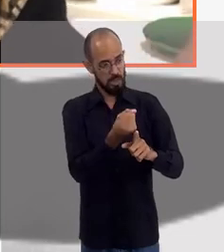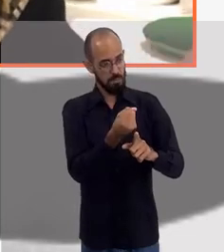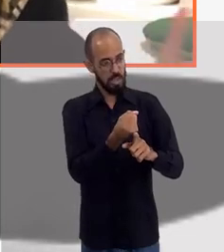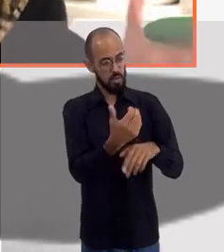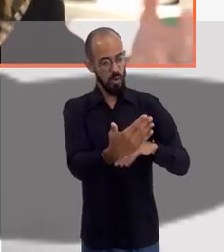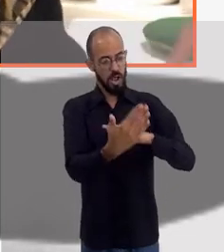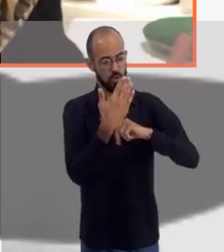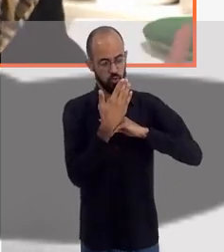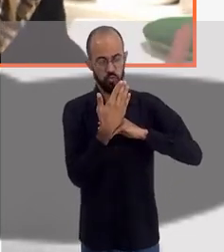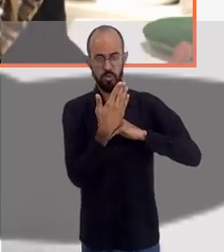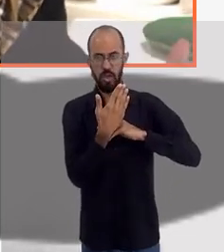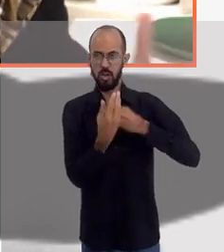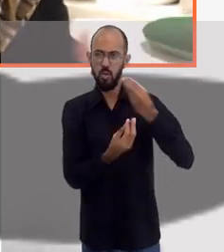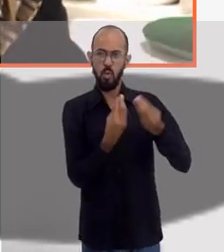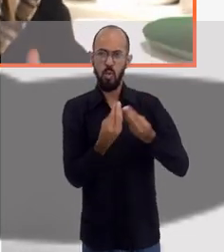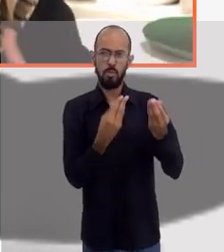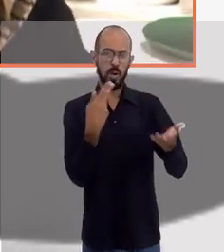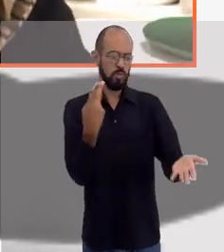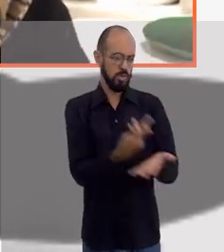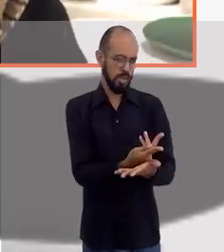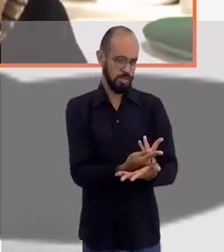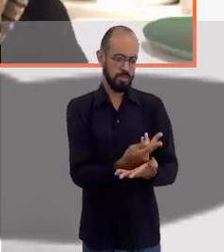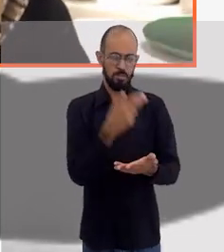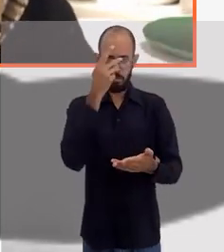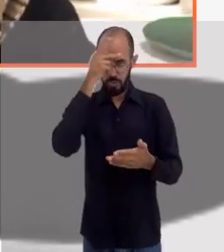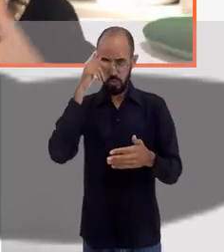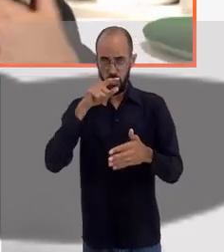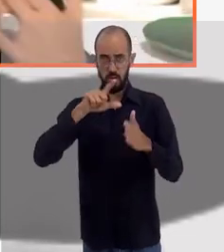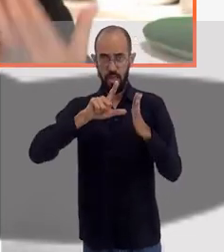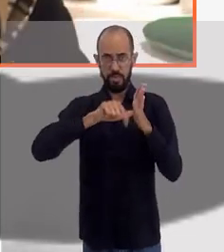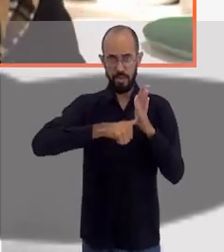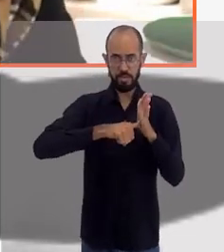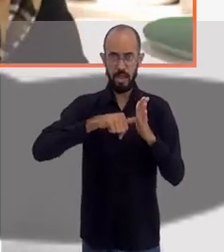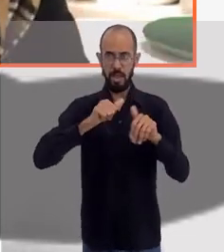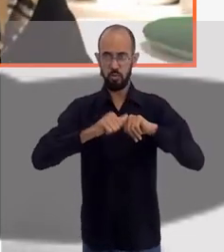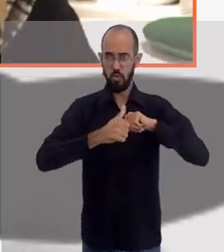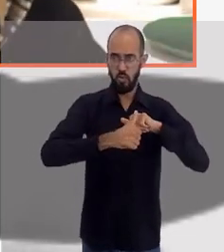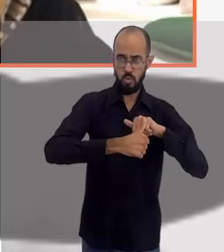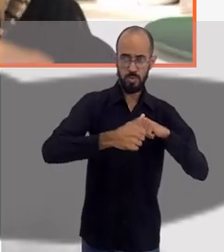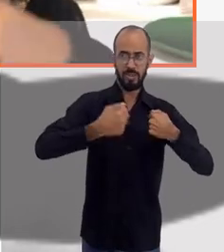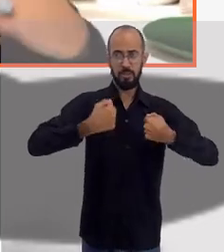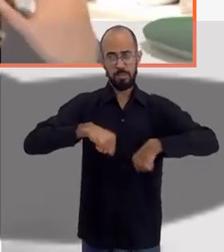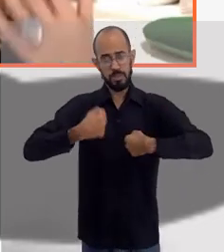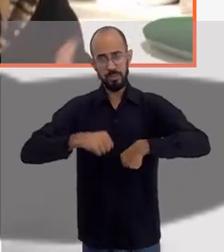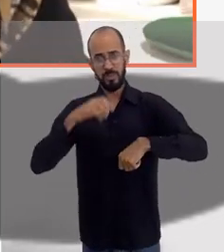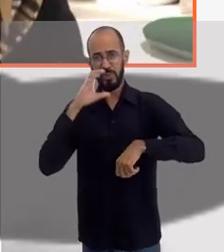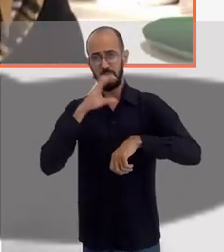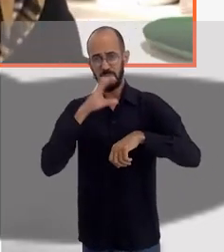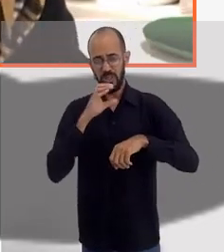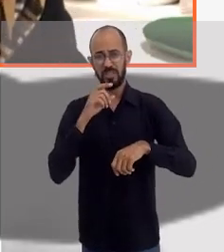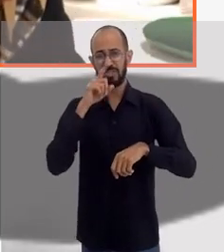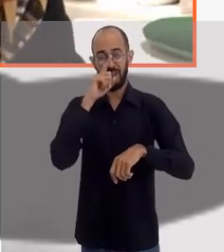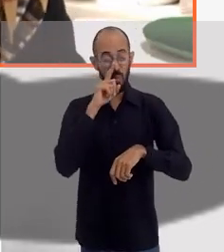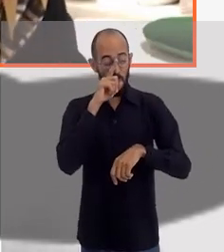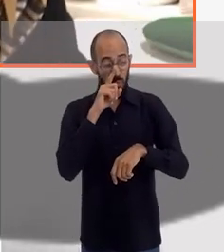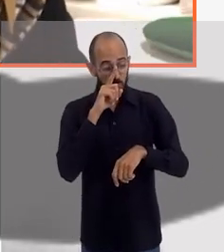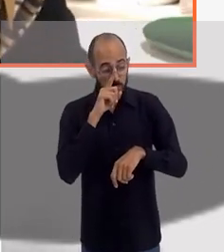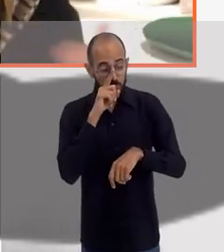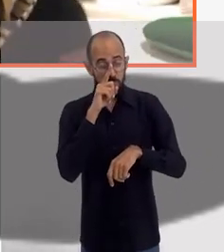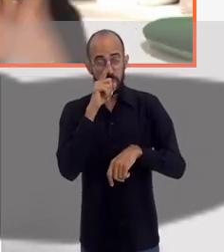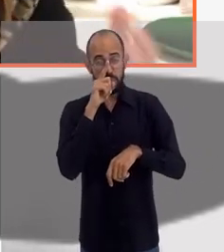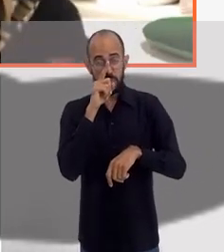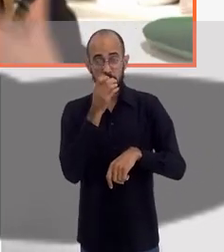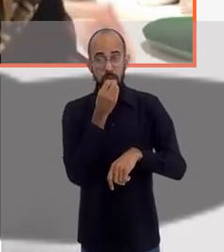dentro de um grupo de pessoas que estejam com as contas atrasadas e realmente precisando numa situação de risco